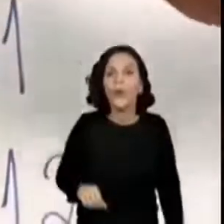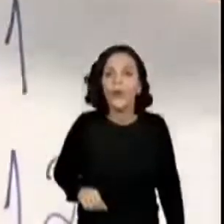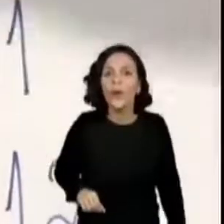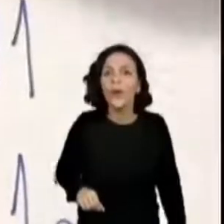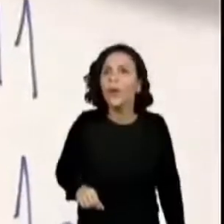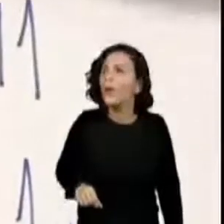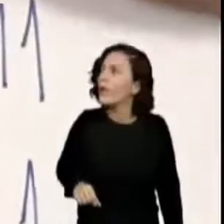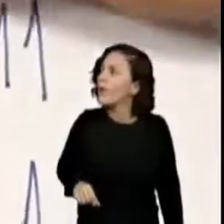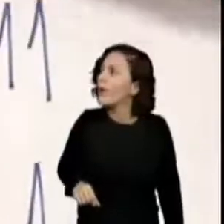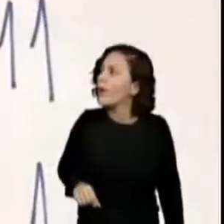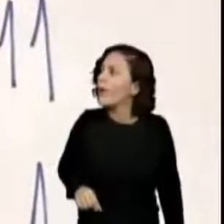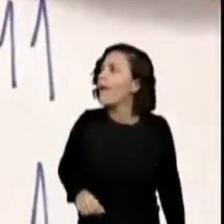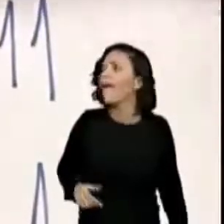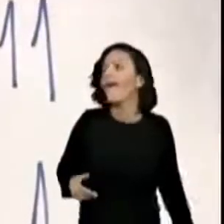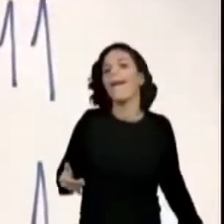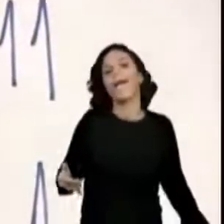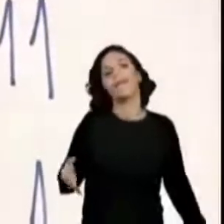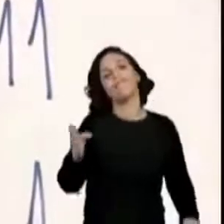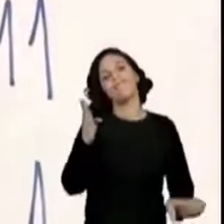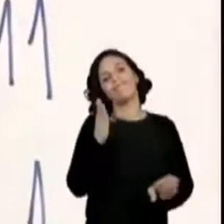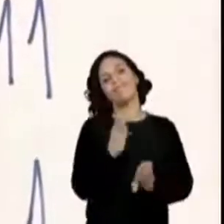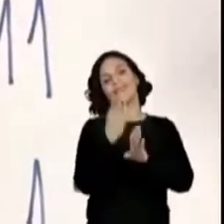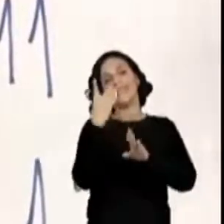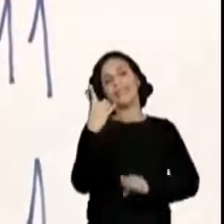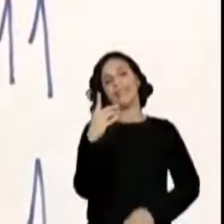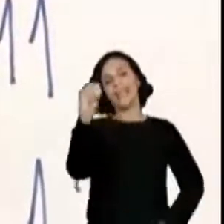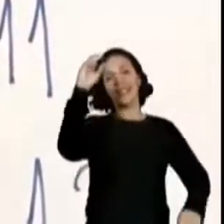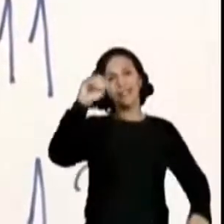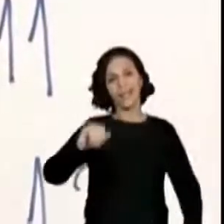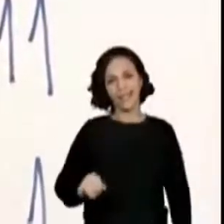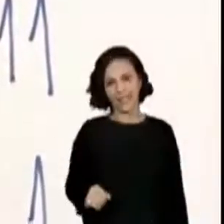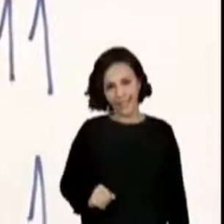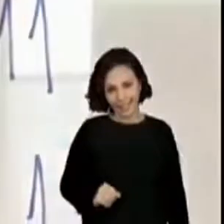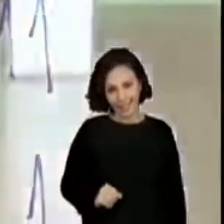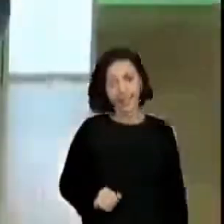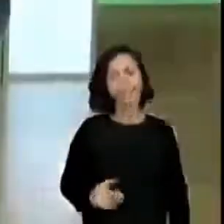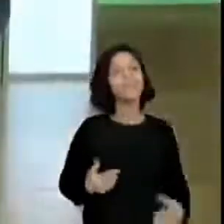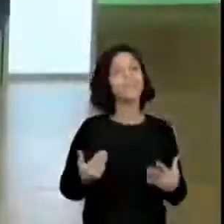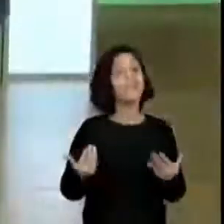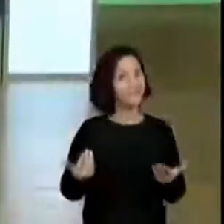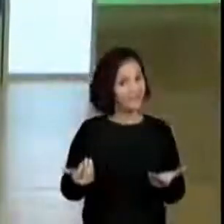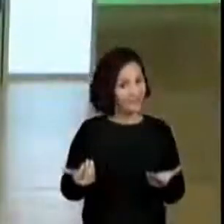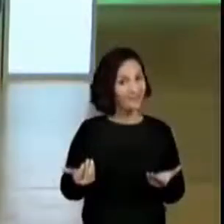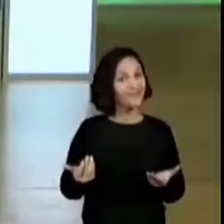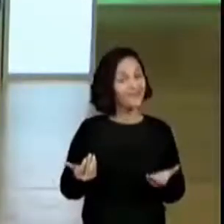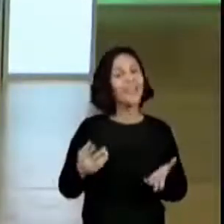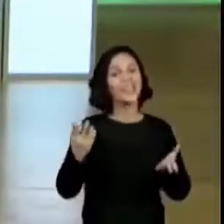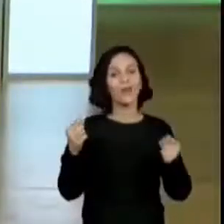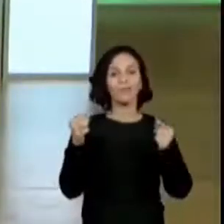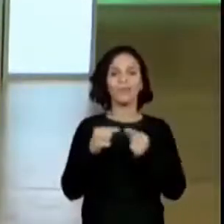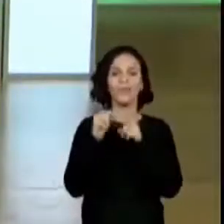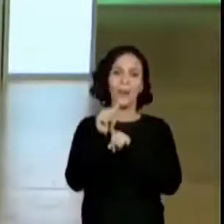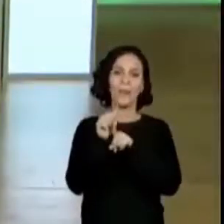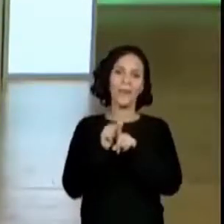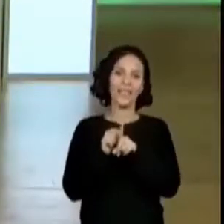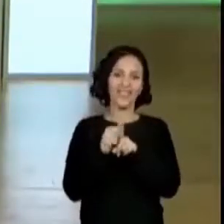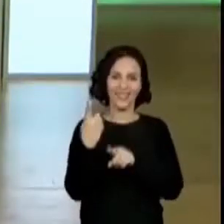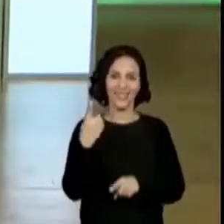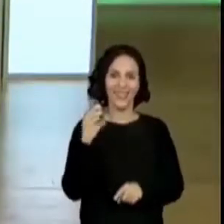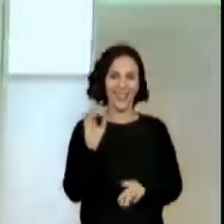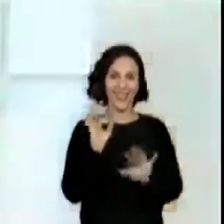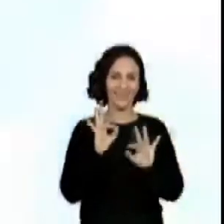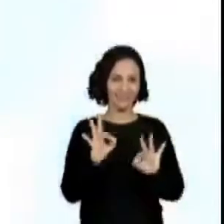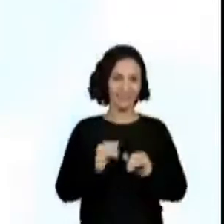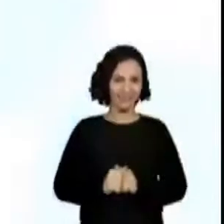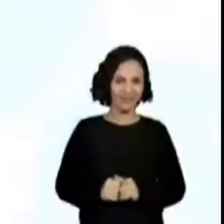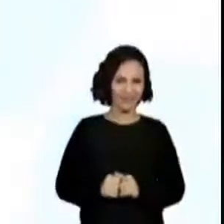outubro. 10. Descobri ou não descobri? Sim, agora temos o número do mês. Isso, pra gente colocar